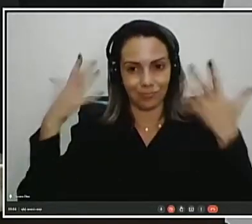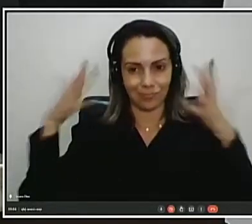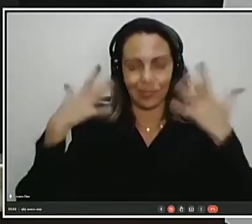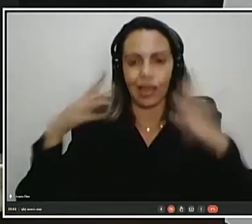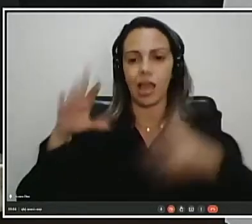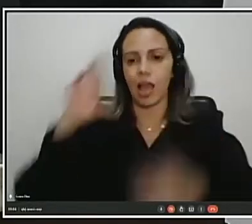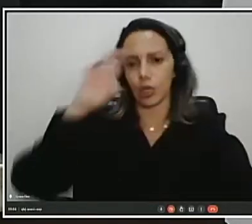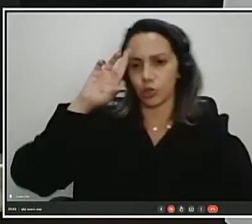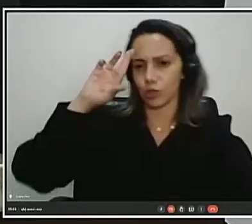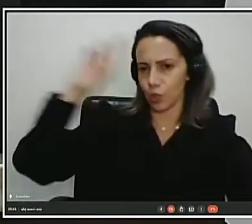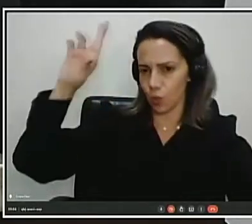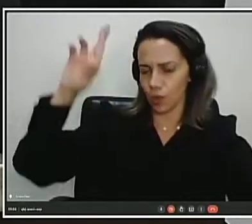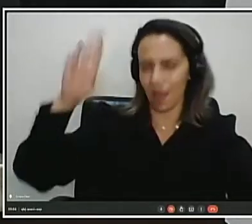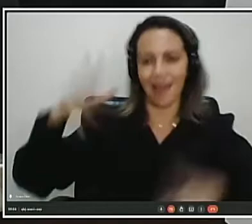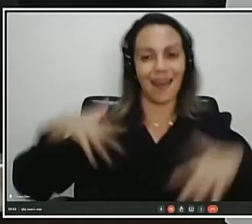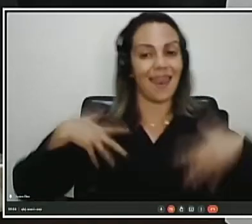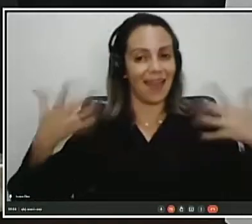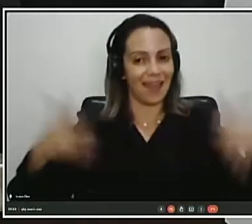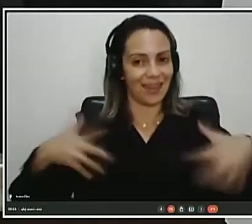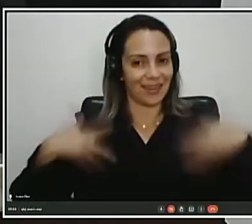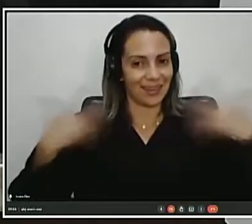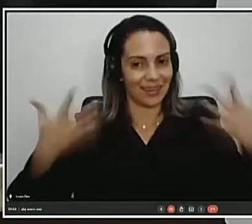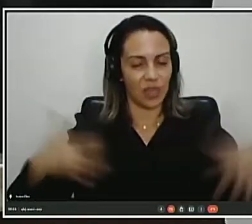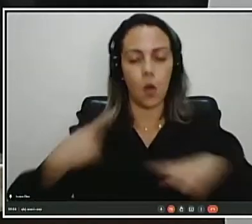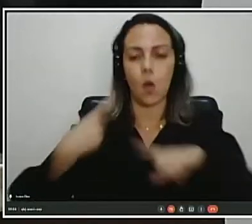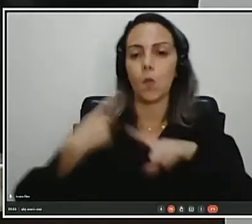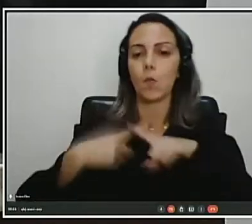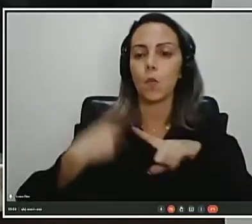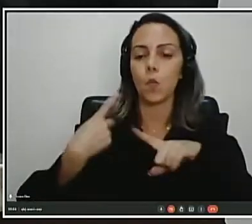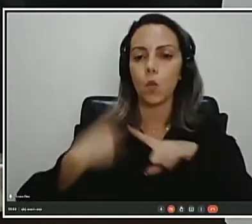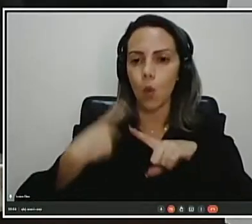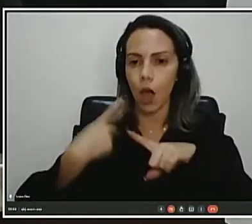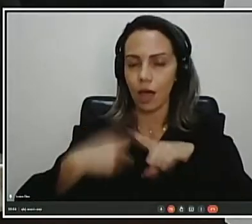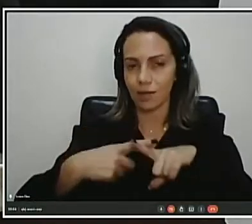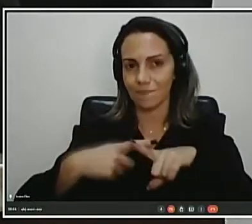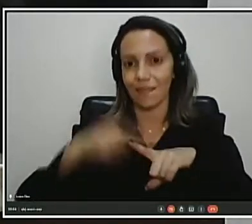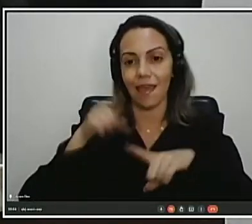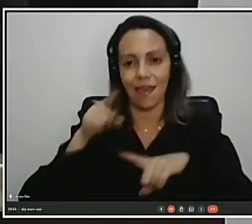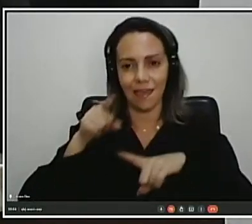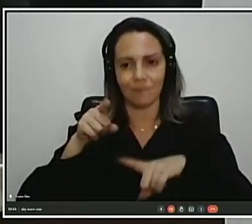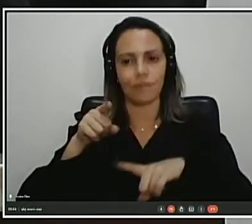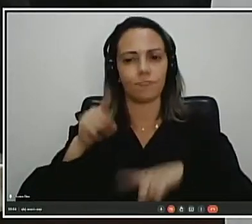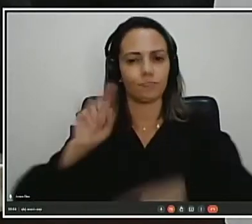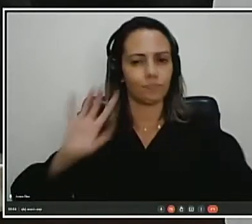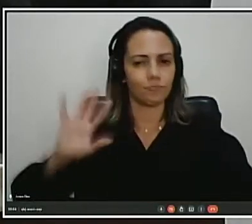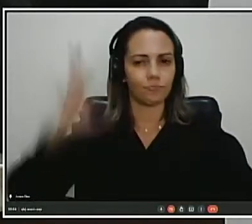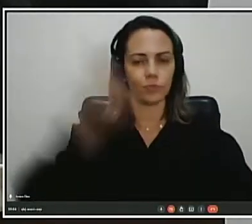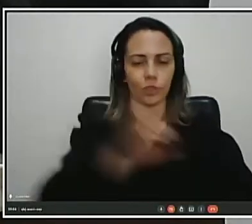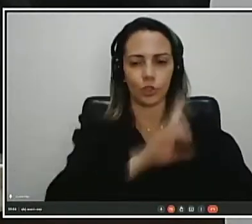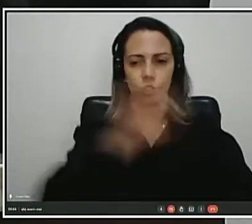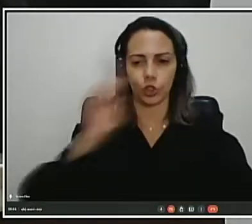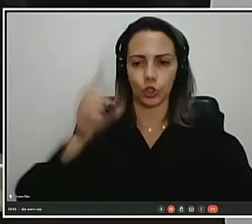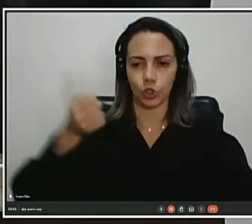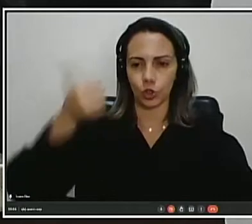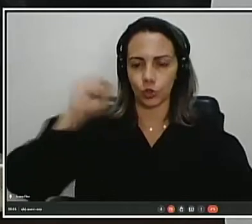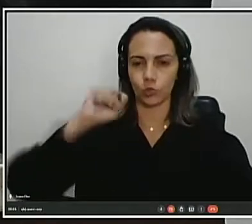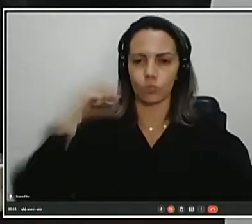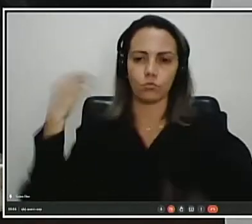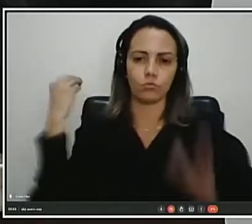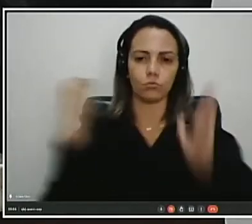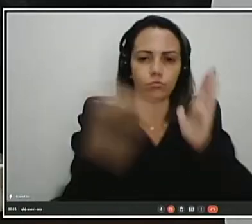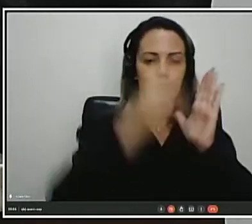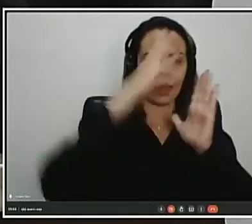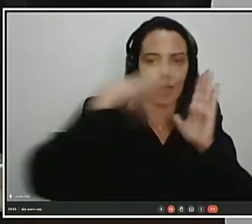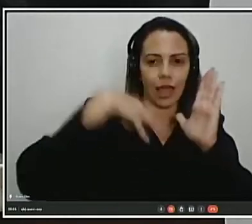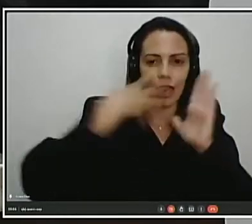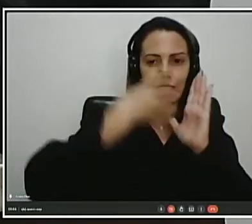ficou muito contente, porque este evento do dia 18 entrou no calendário de atividades e